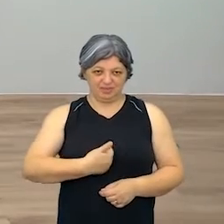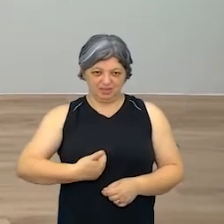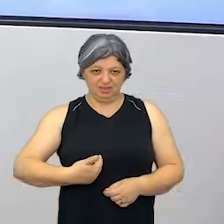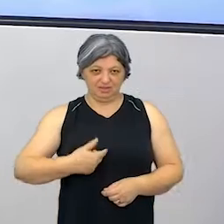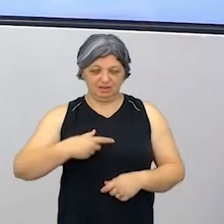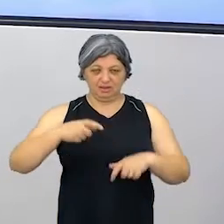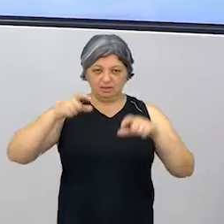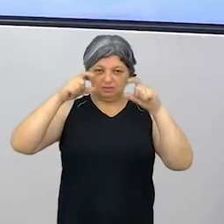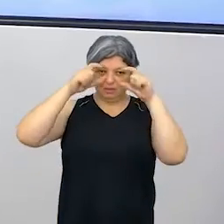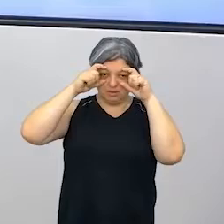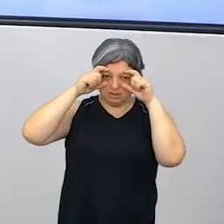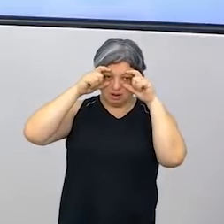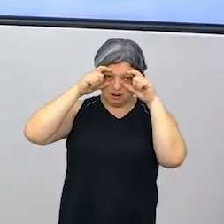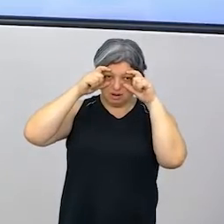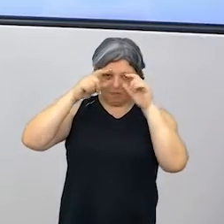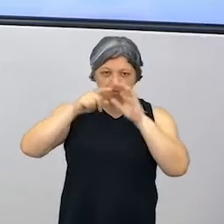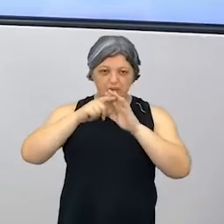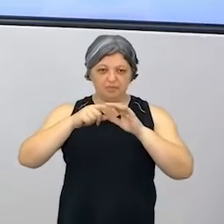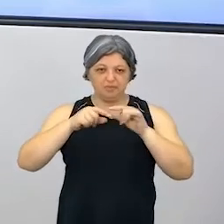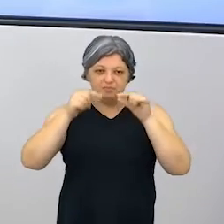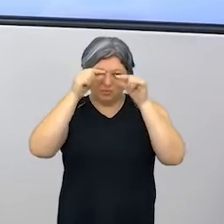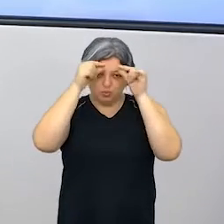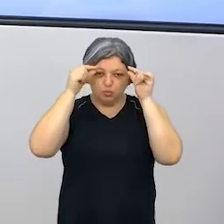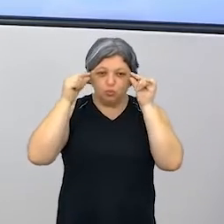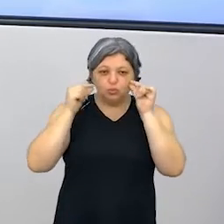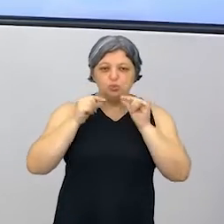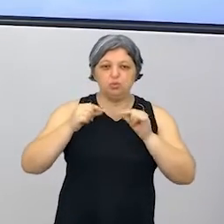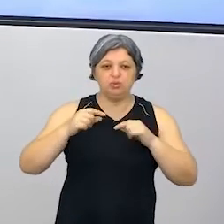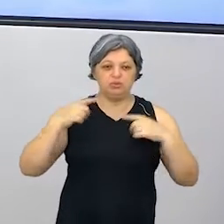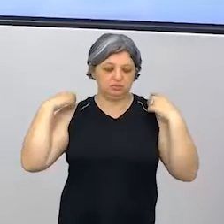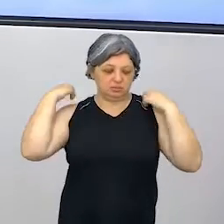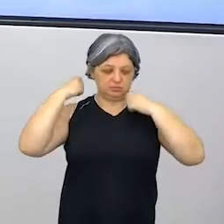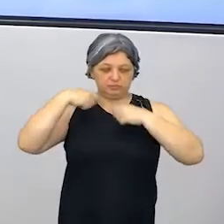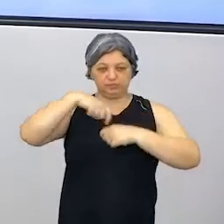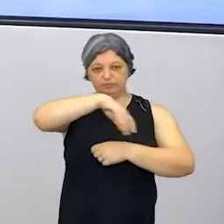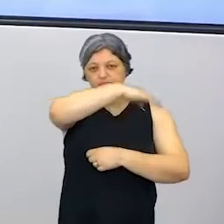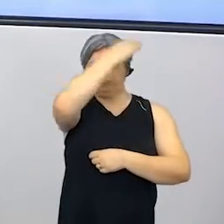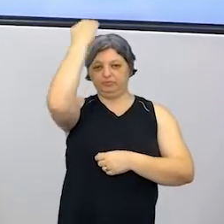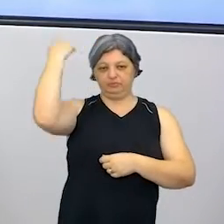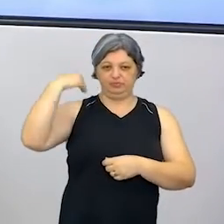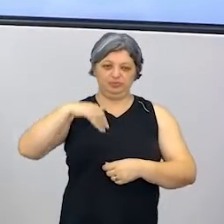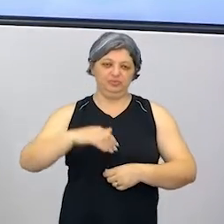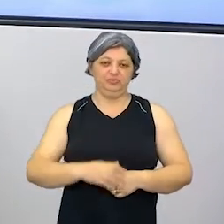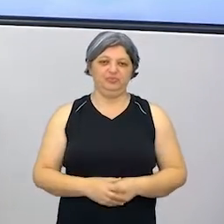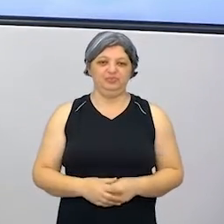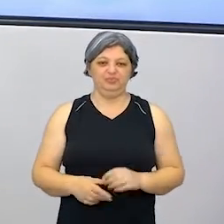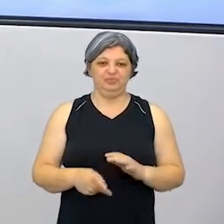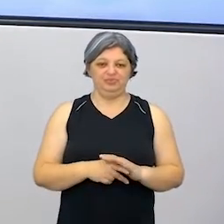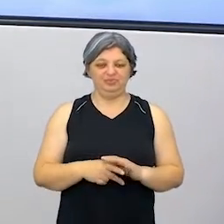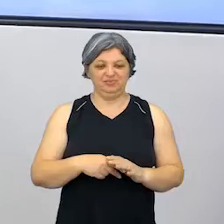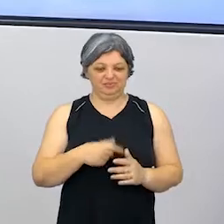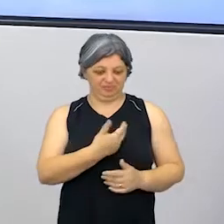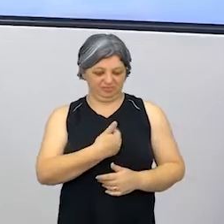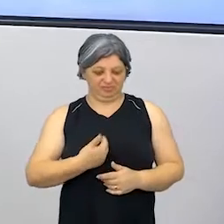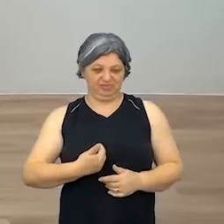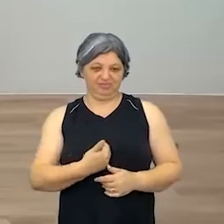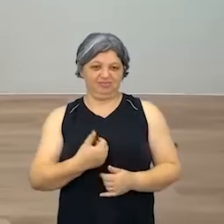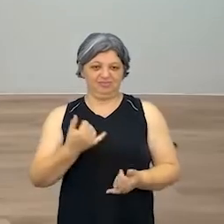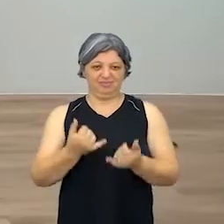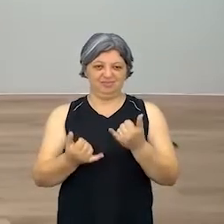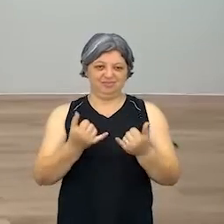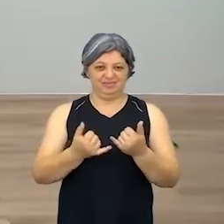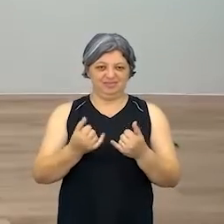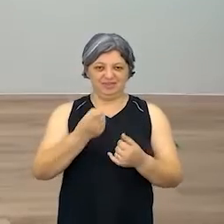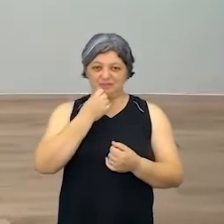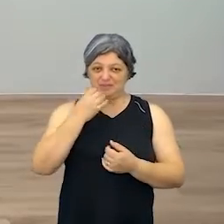óculos escuro cheio de pedrarias, uma echarpe cheia, bem assim, nível Silvana, que aliás merece um seja bem-vinda